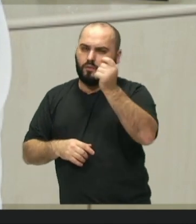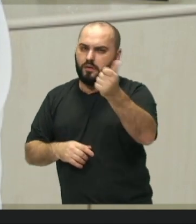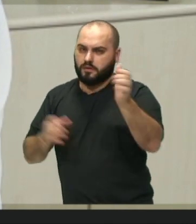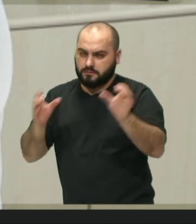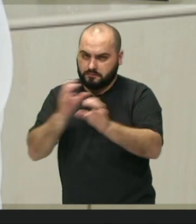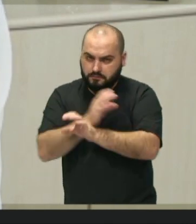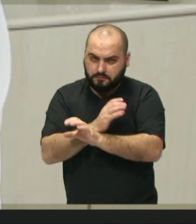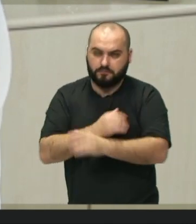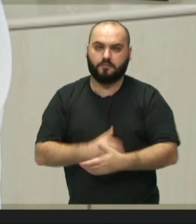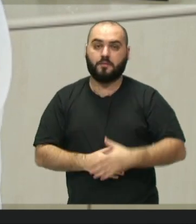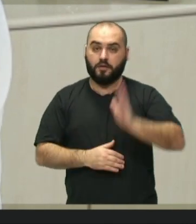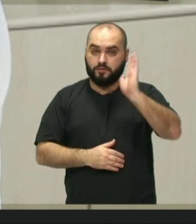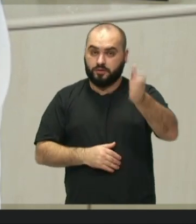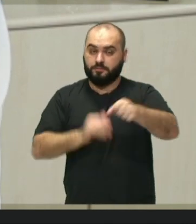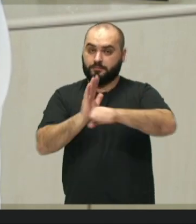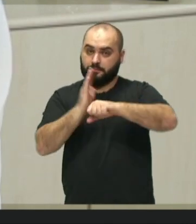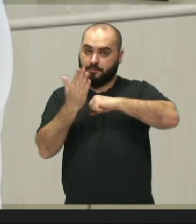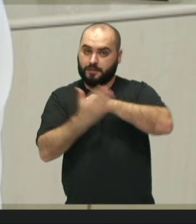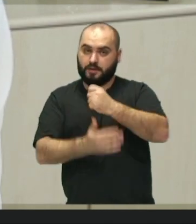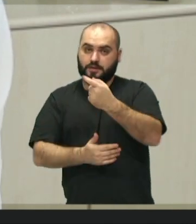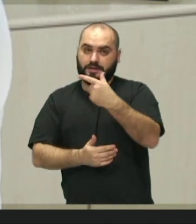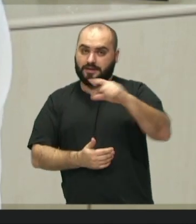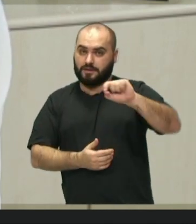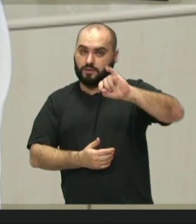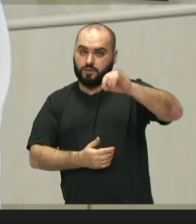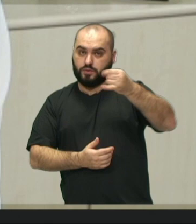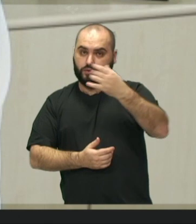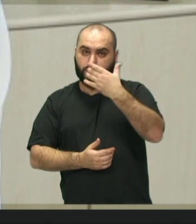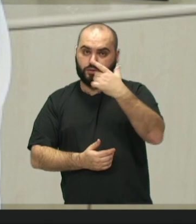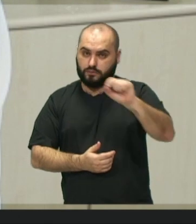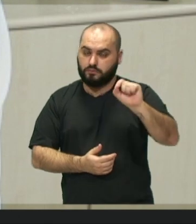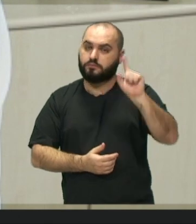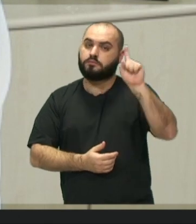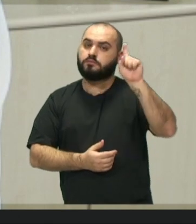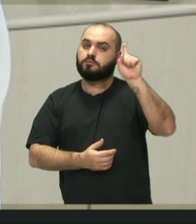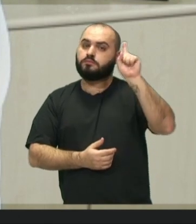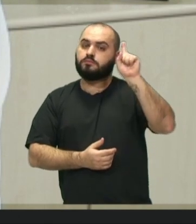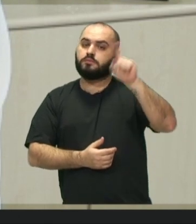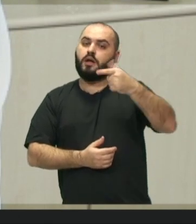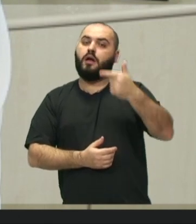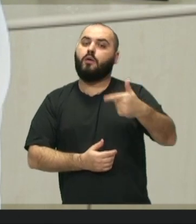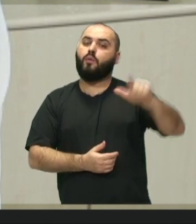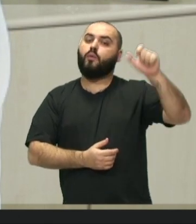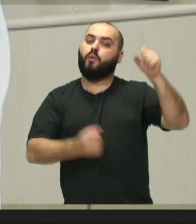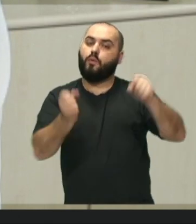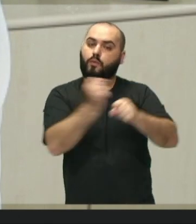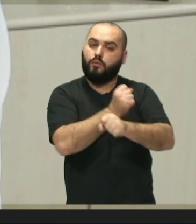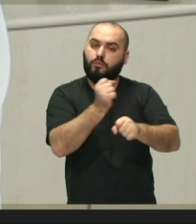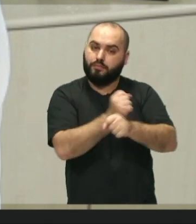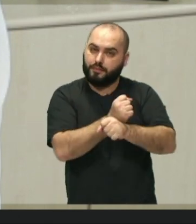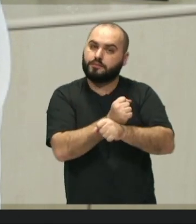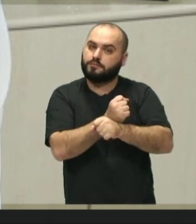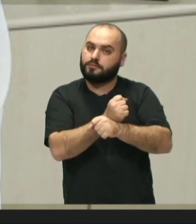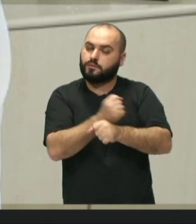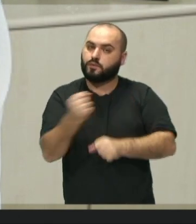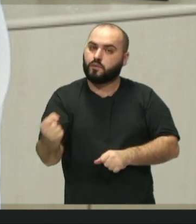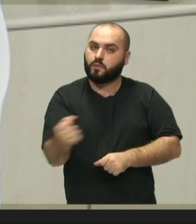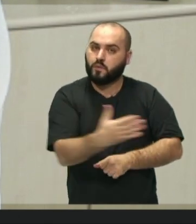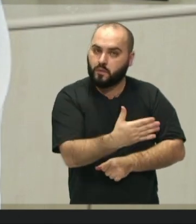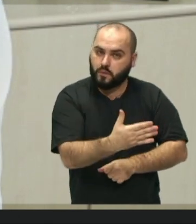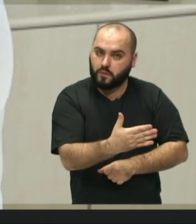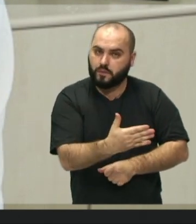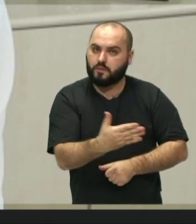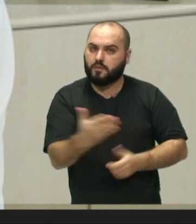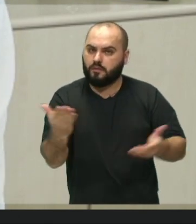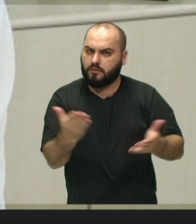No bairro São João, esse já faz parte de um outro pacote de obras que a gente lançou mais recentemente. A cabo